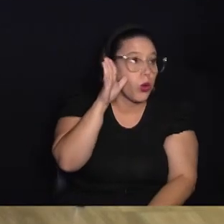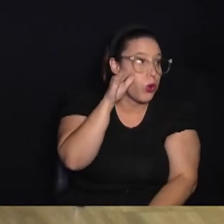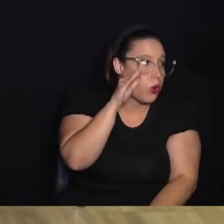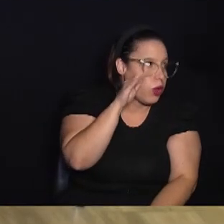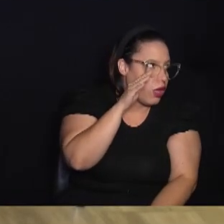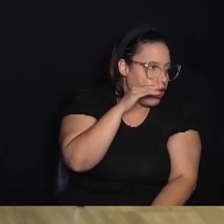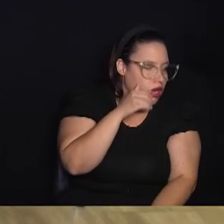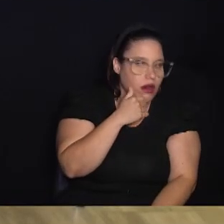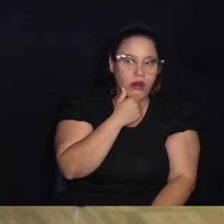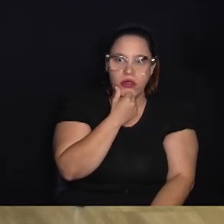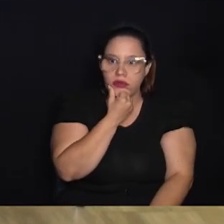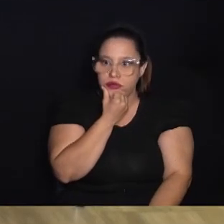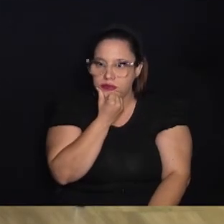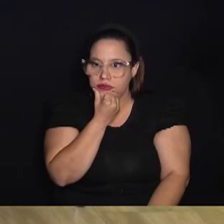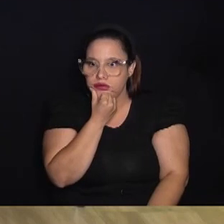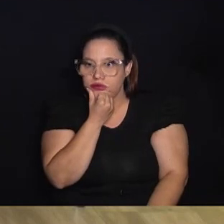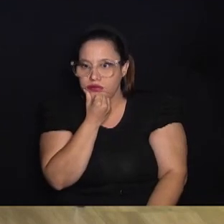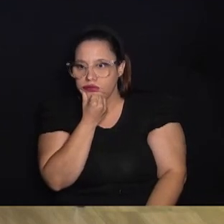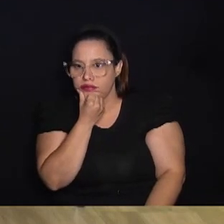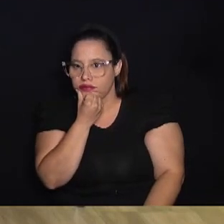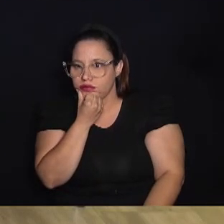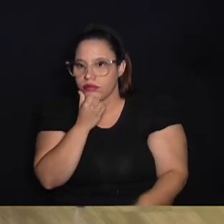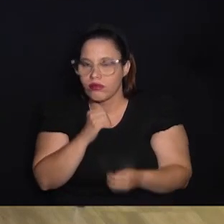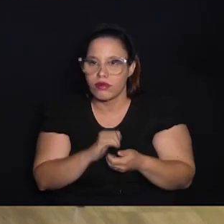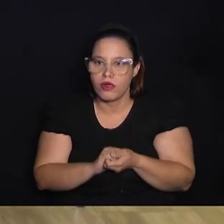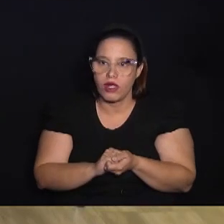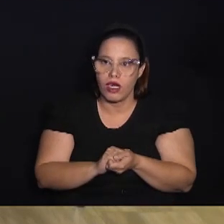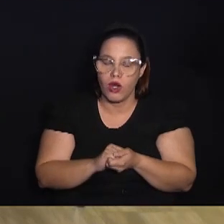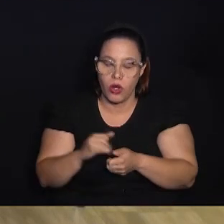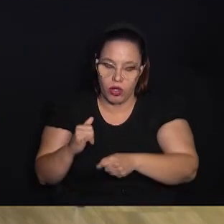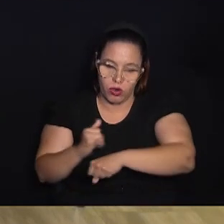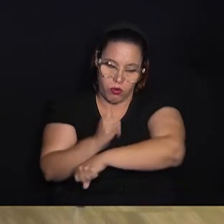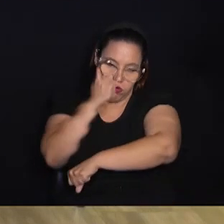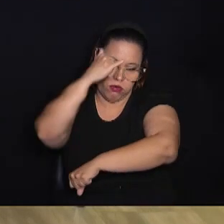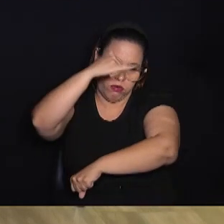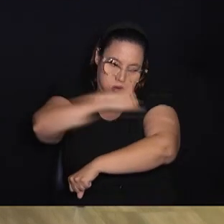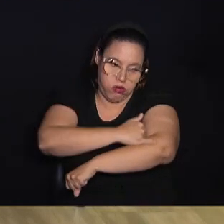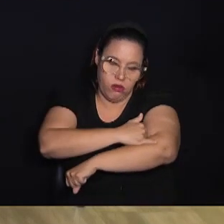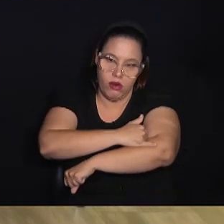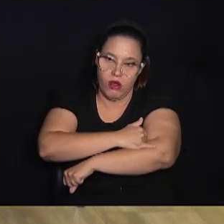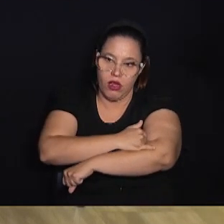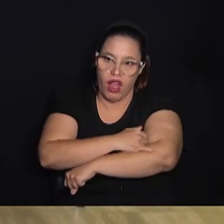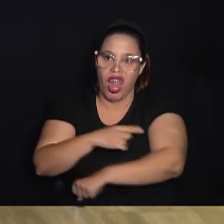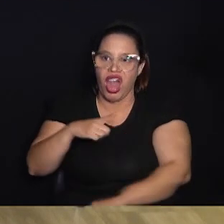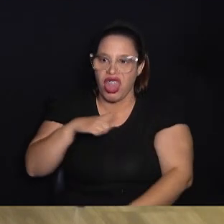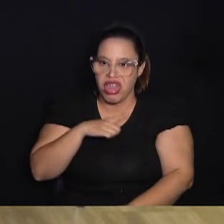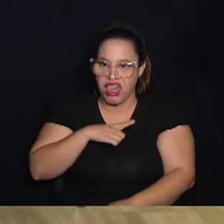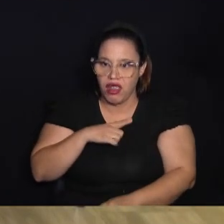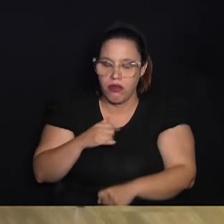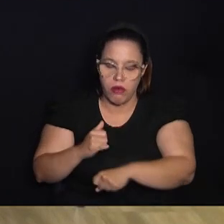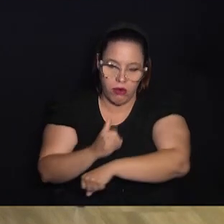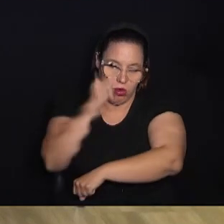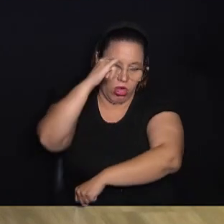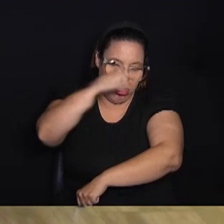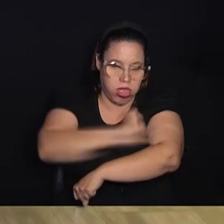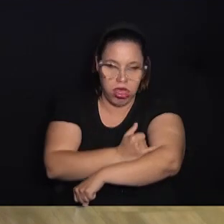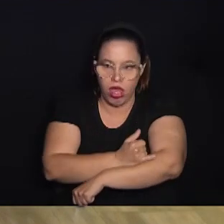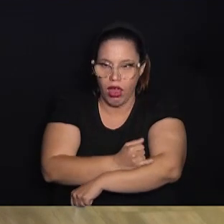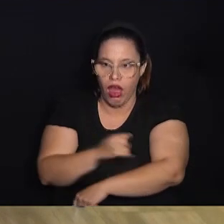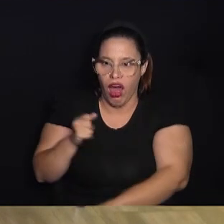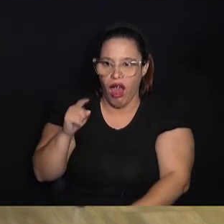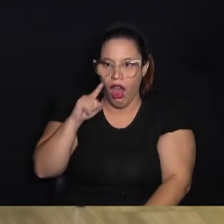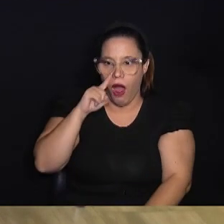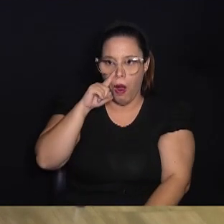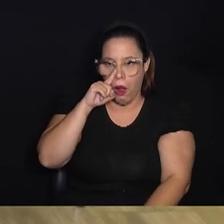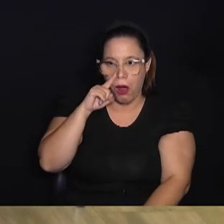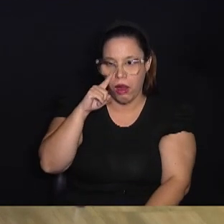cemitério a confusão do pessoal com sobre o acidente aéreo porque Campinas já teve teve um acidente aéreo gravíssimo e de um